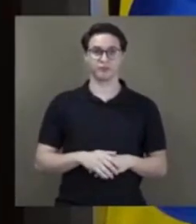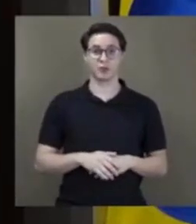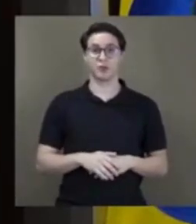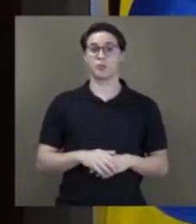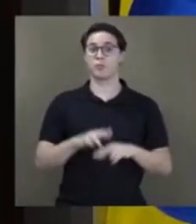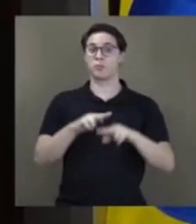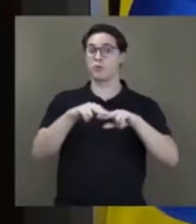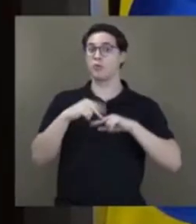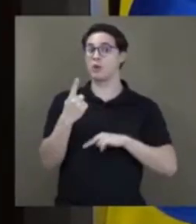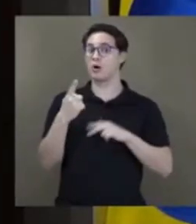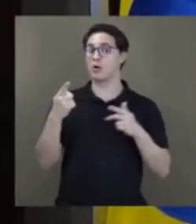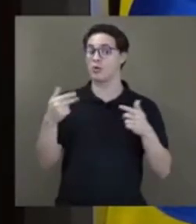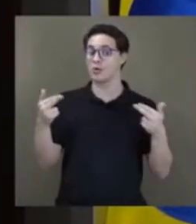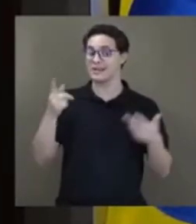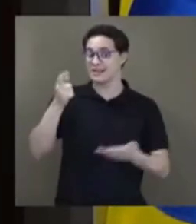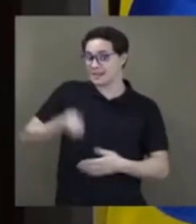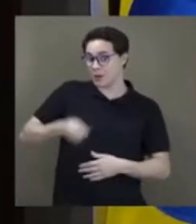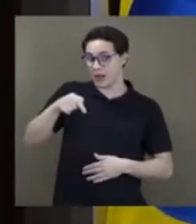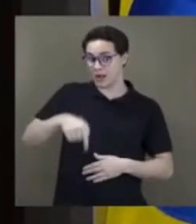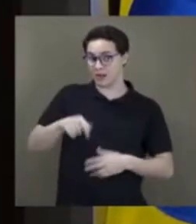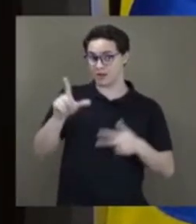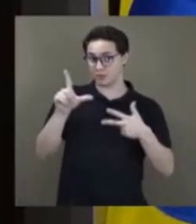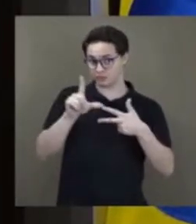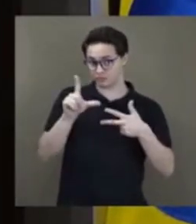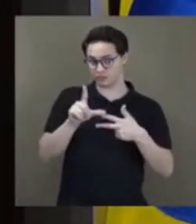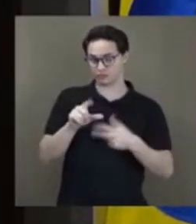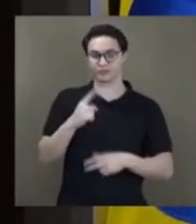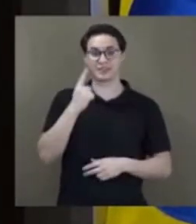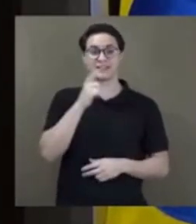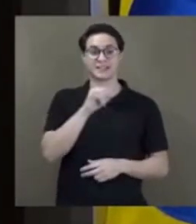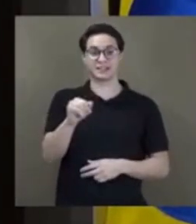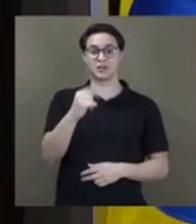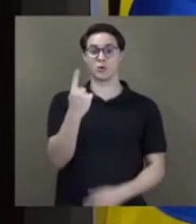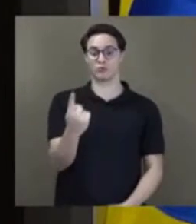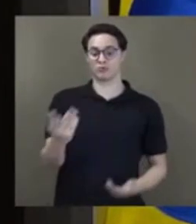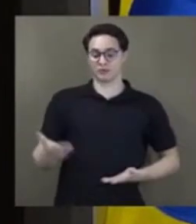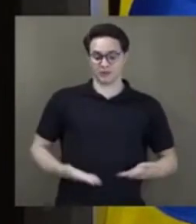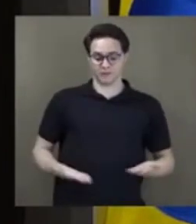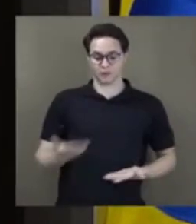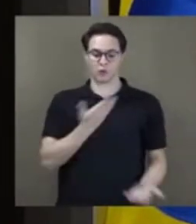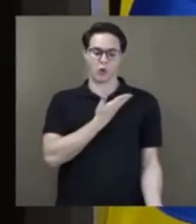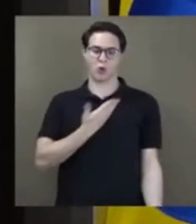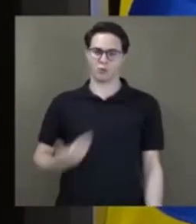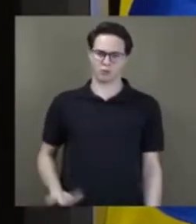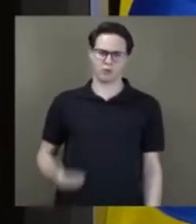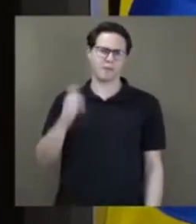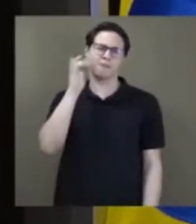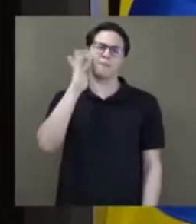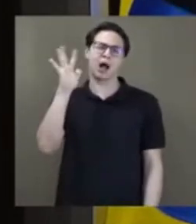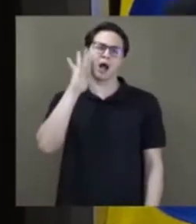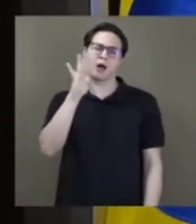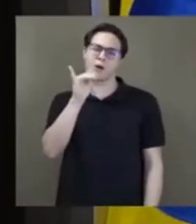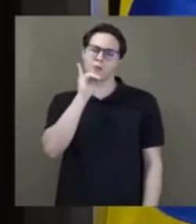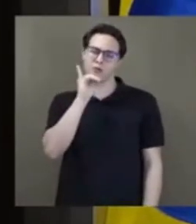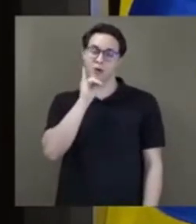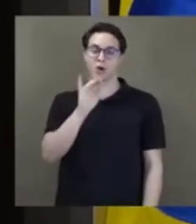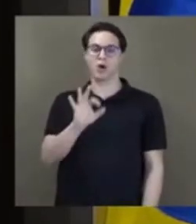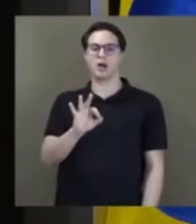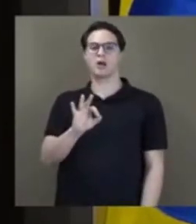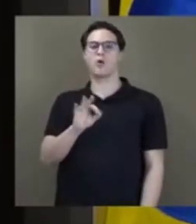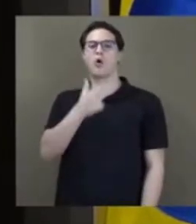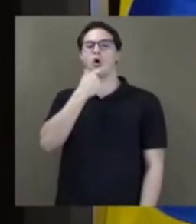do Congresso Nacional. Se um servidor público civil, imaginemos, senador Paim, um delegado da Polícia